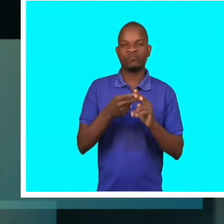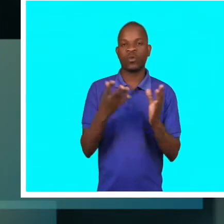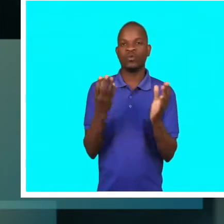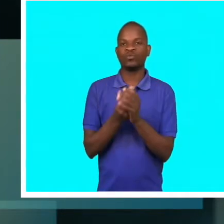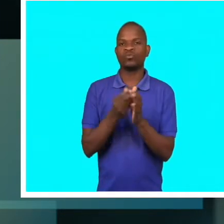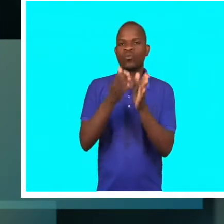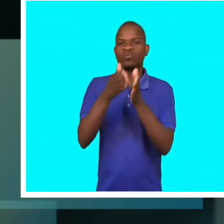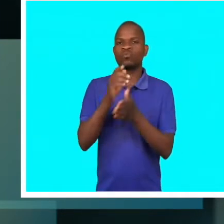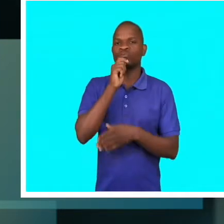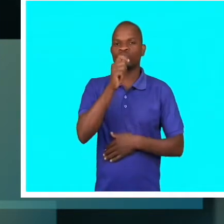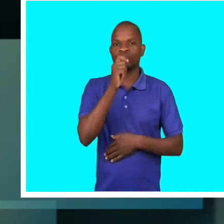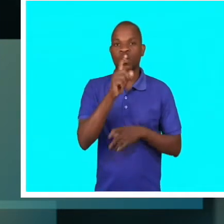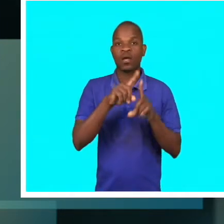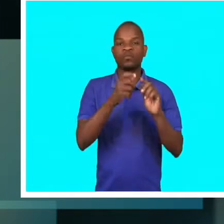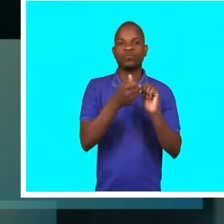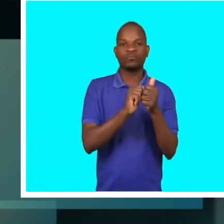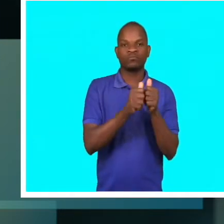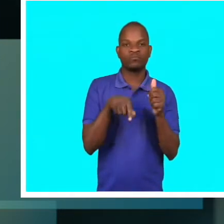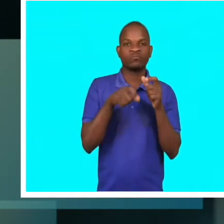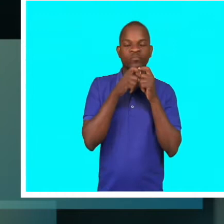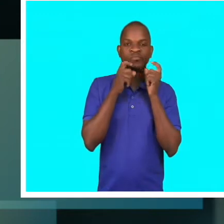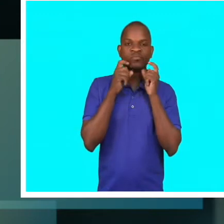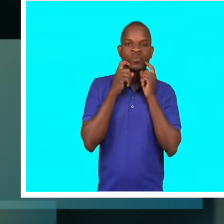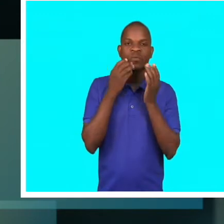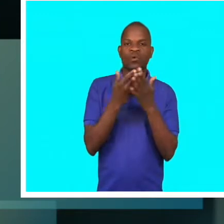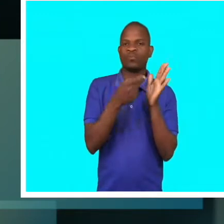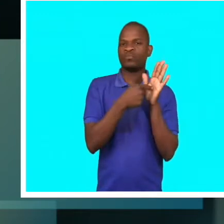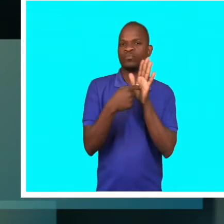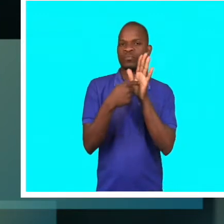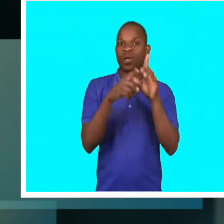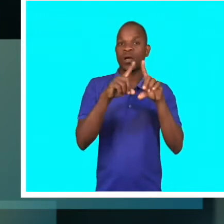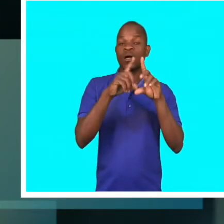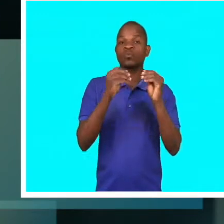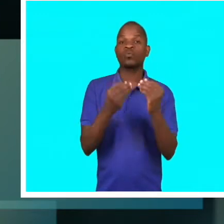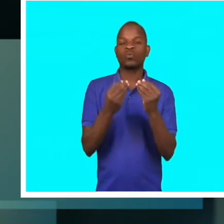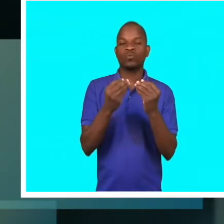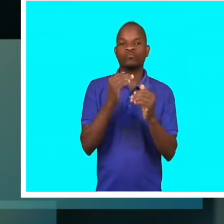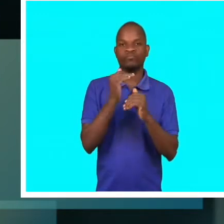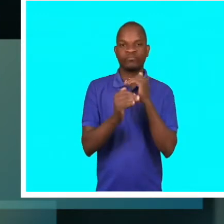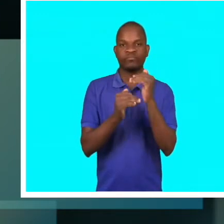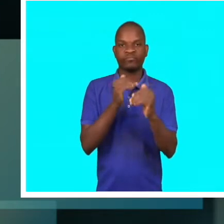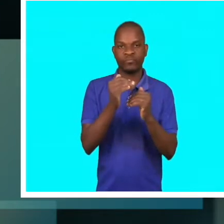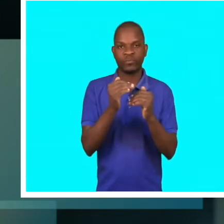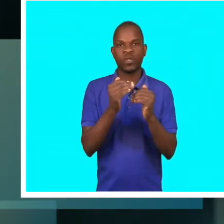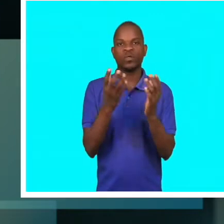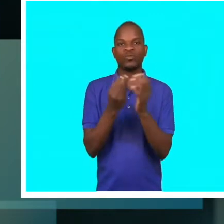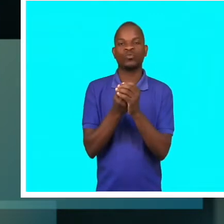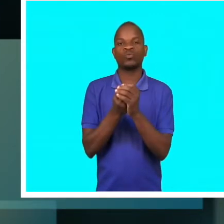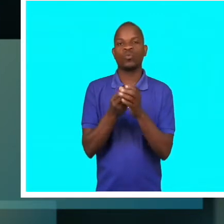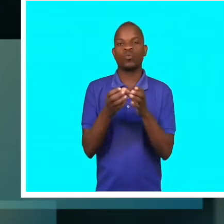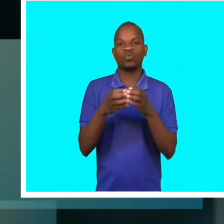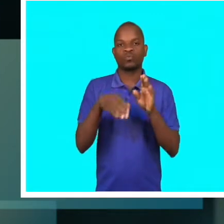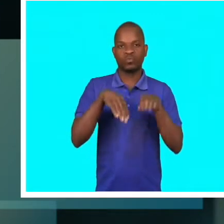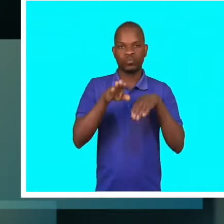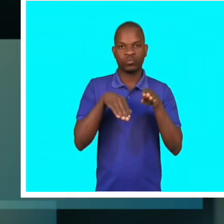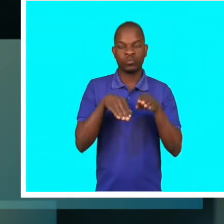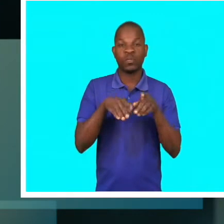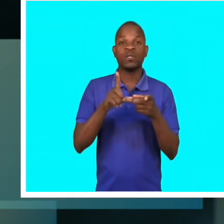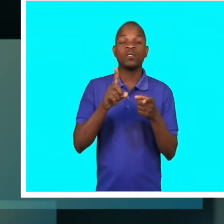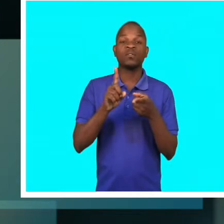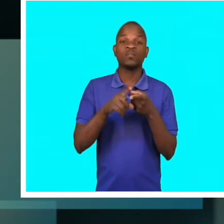manteve com jornalistas desportivos moçambicanos para dar a conhecer o estágio do trabalho que desenvolve nos mambas.